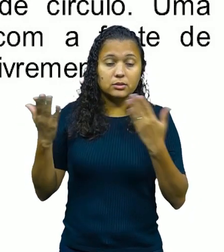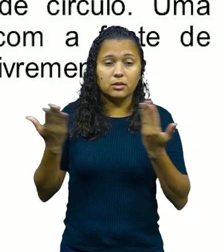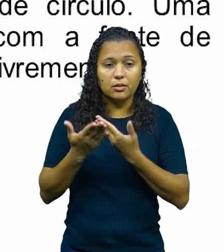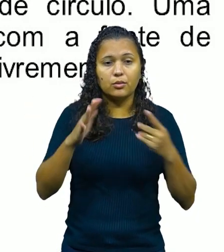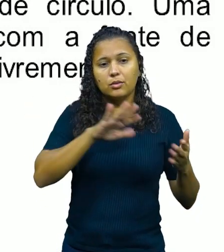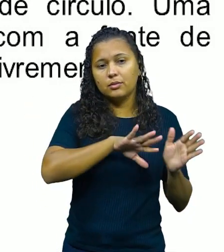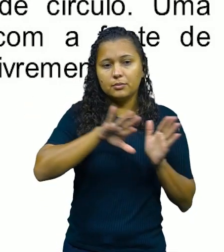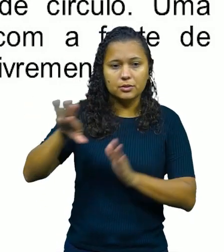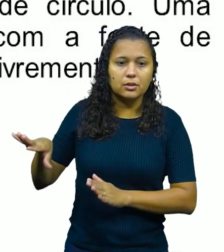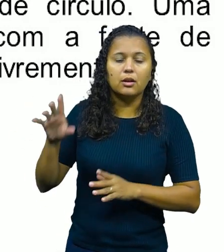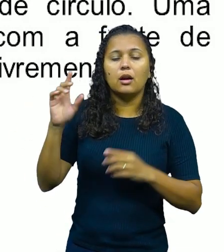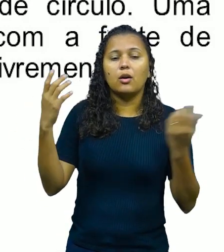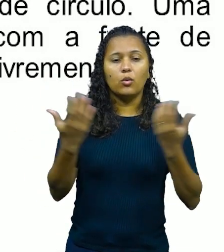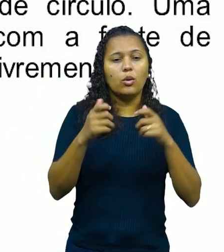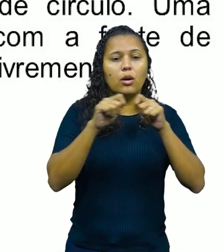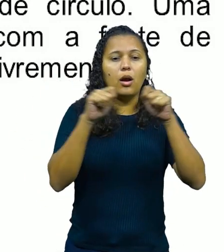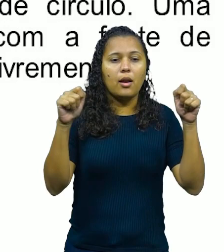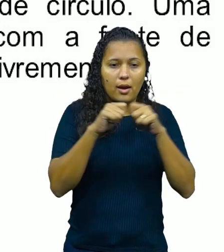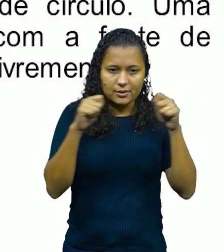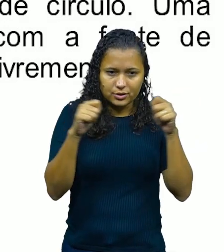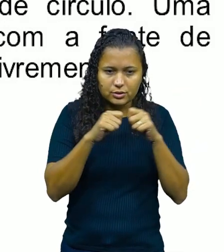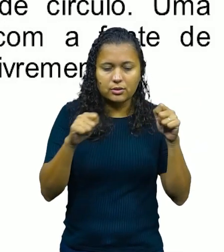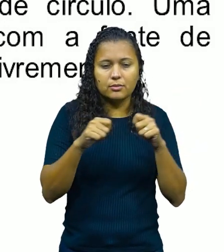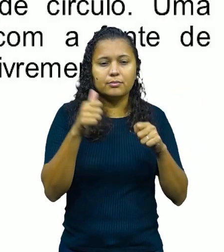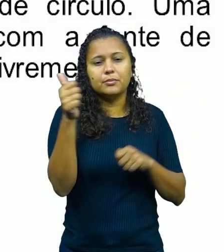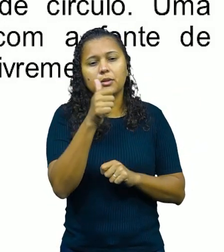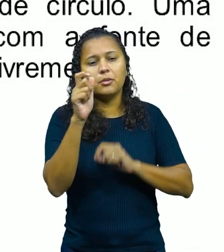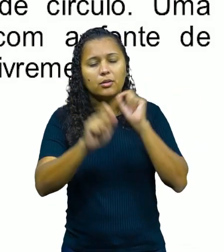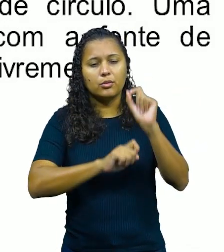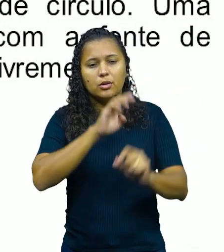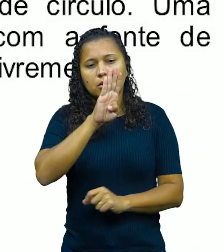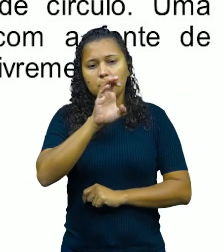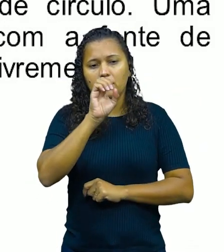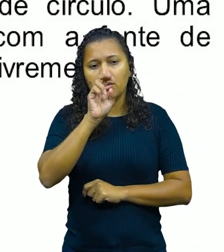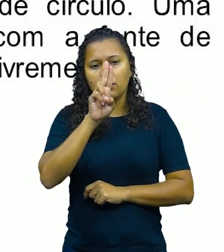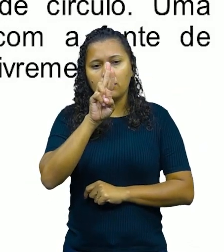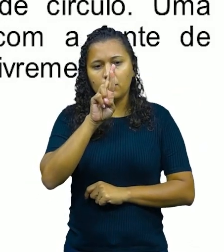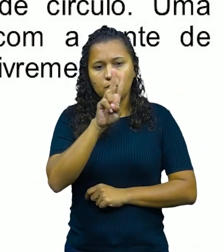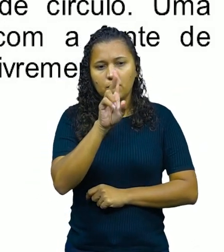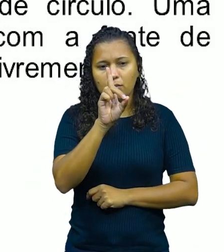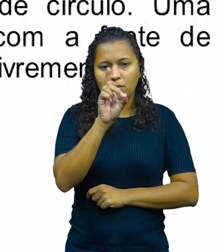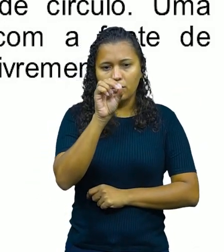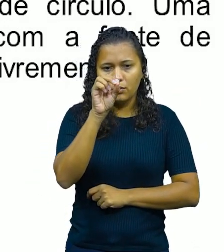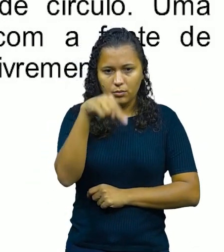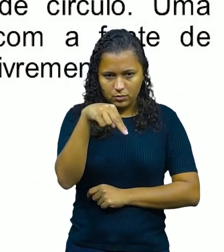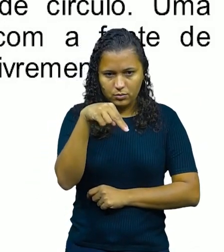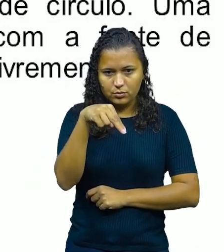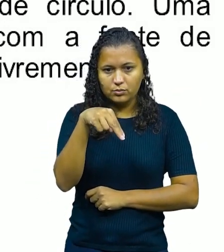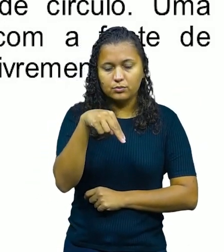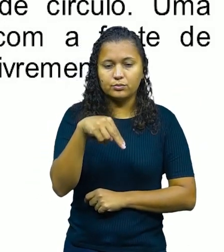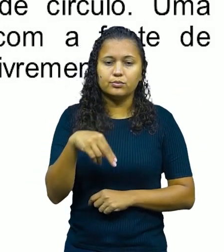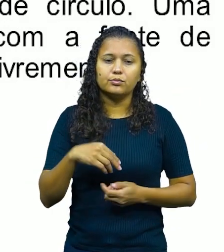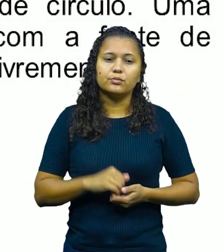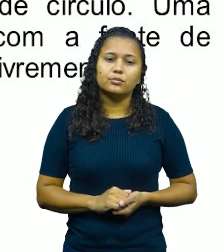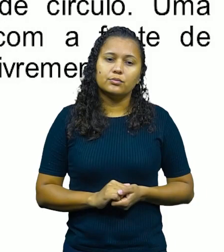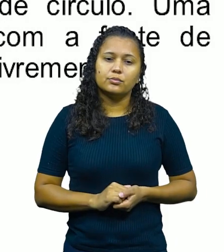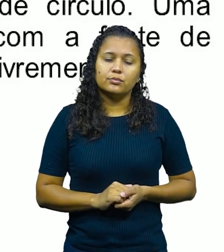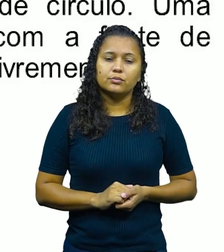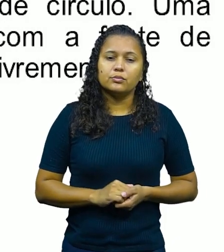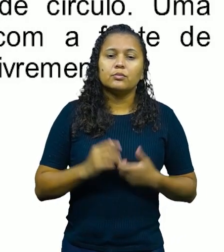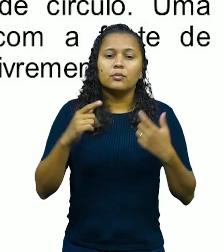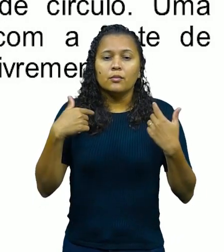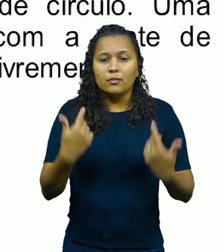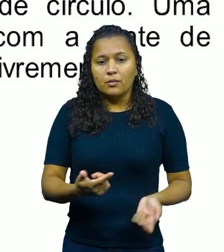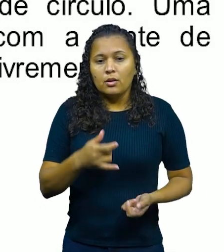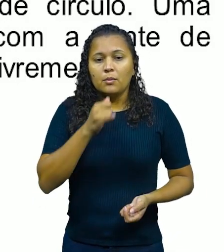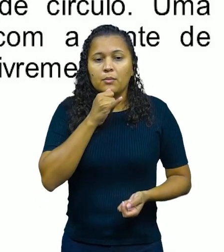aos medidores de pressão do tipo elásticas. O primeiro que a gente vai tratar é o medidor de pressão chamado Bourdon.